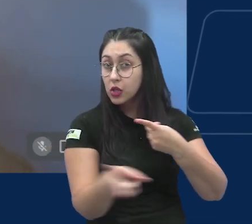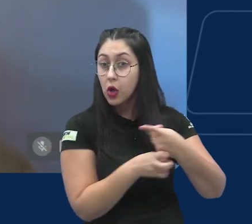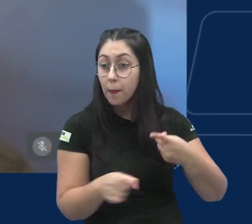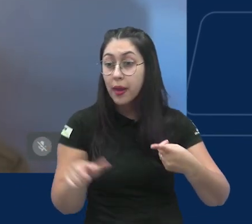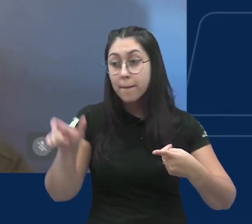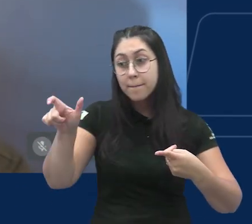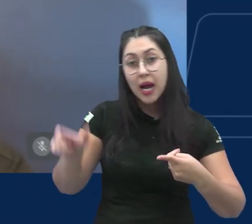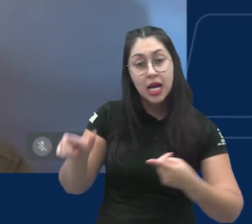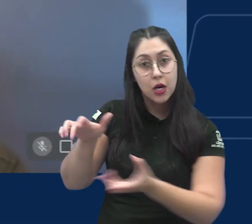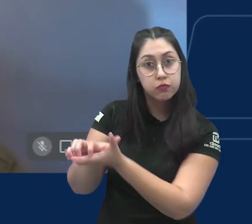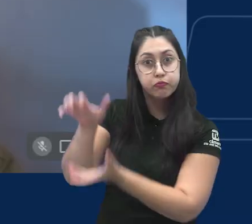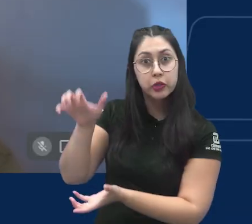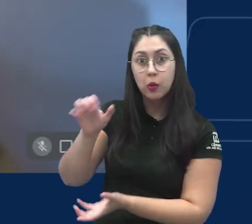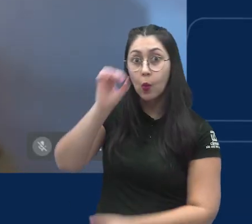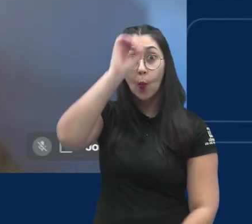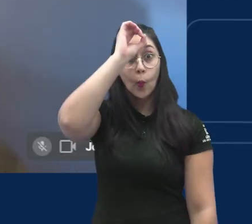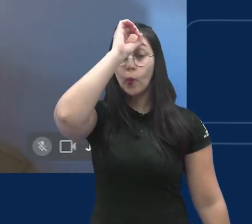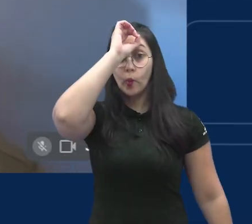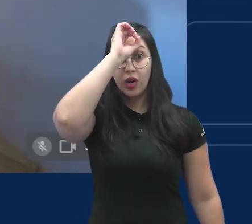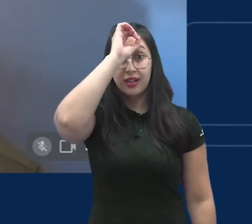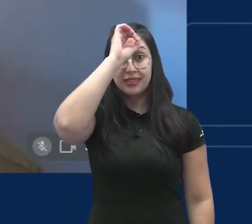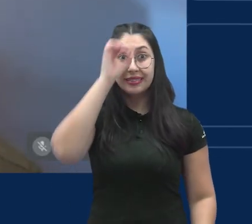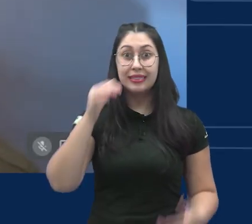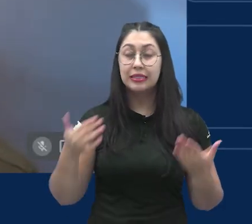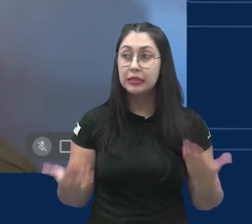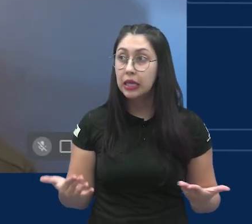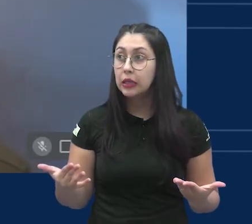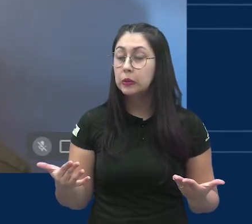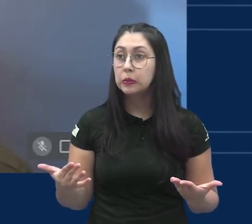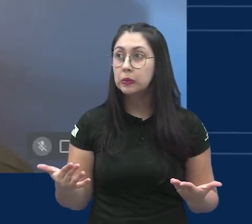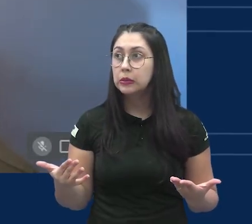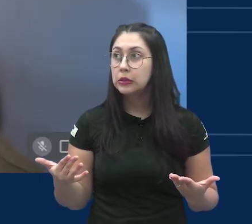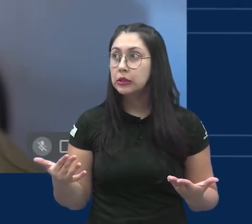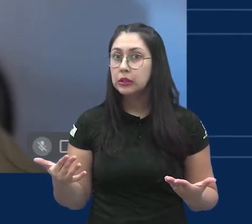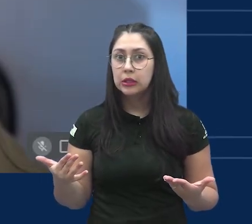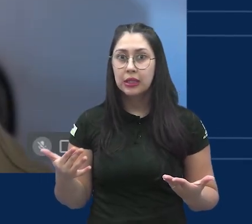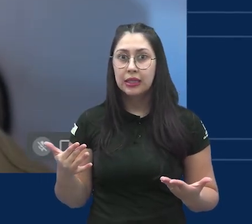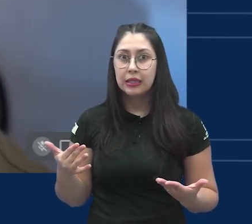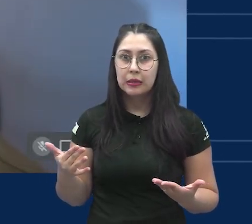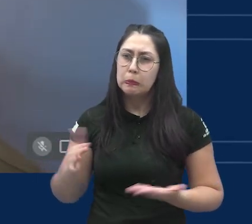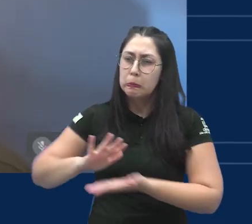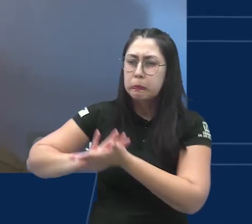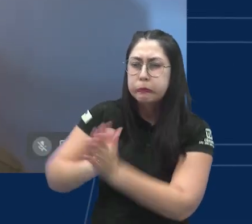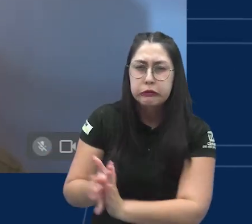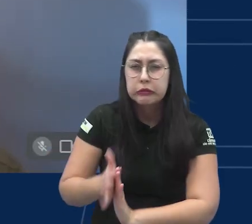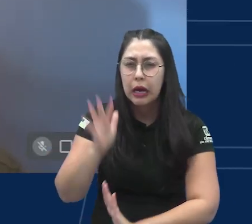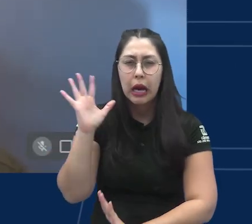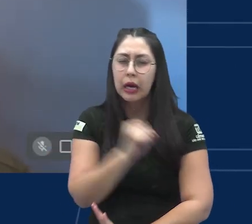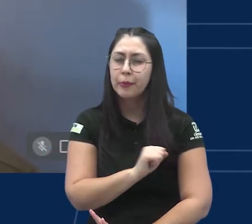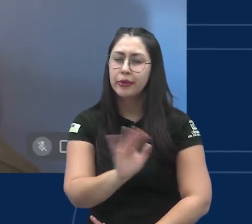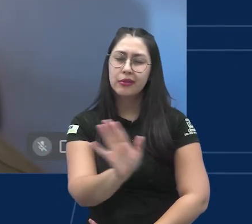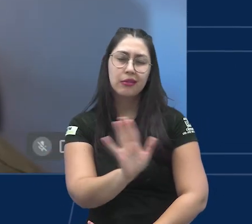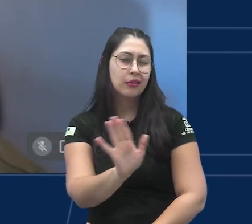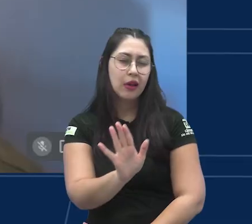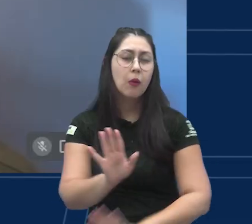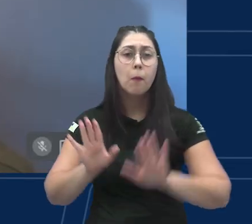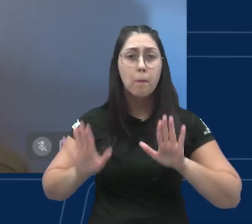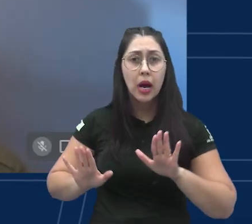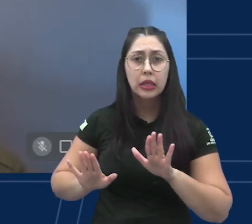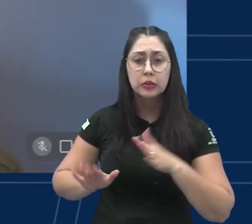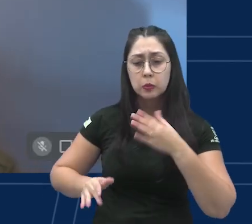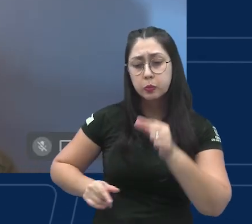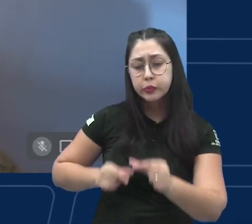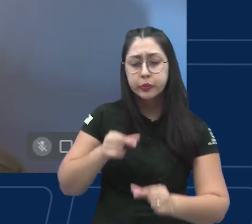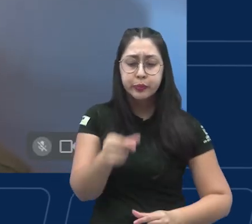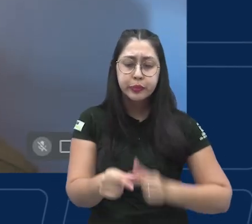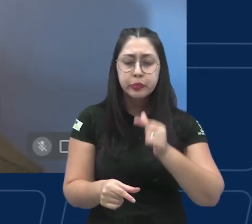é o golpe da desinformação, que ele não tem um impacto direto e tão rápido para esse público, né,